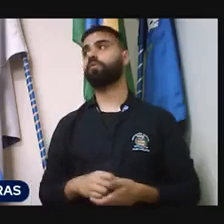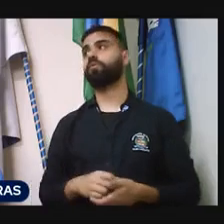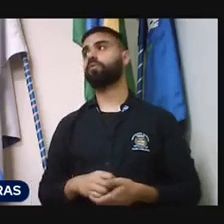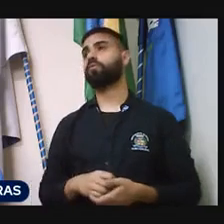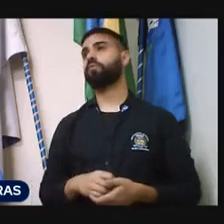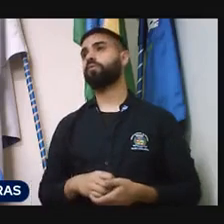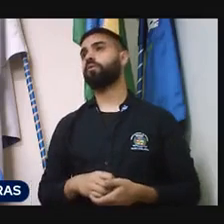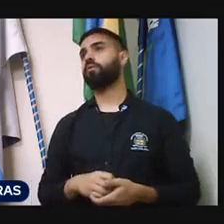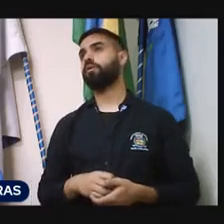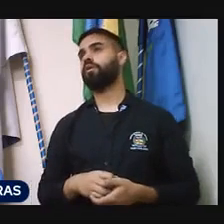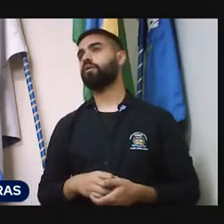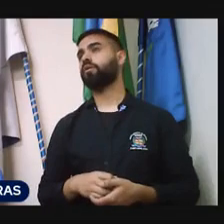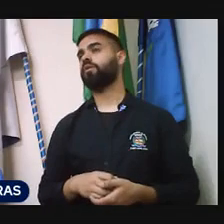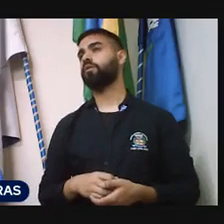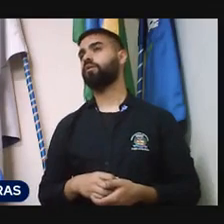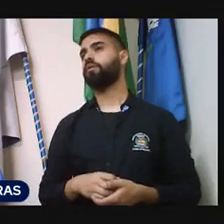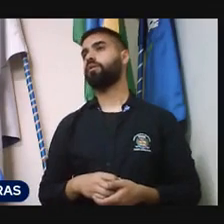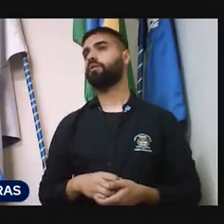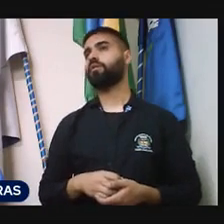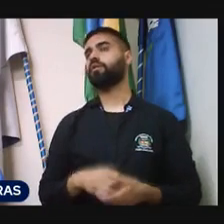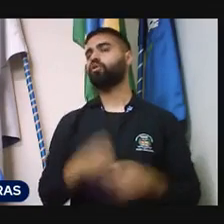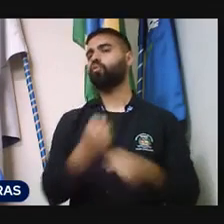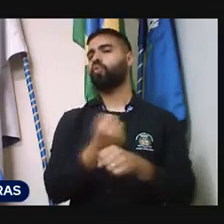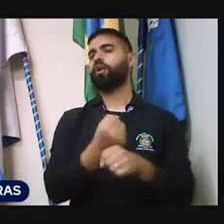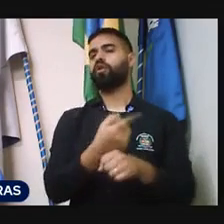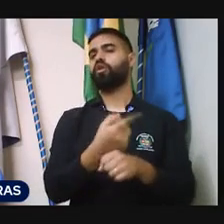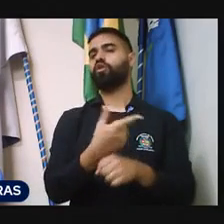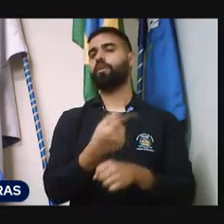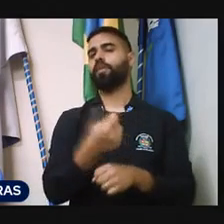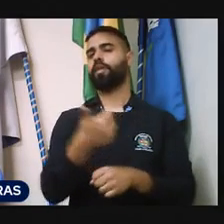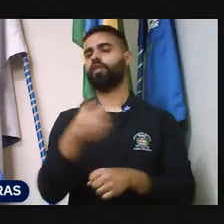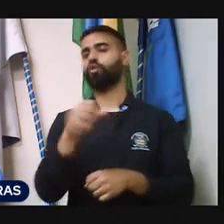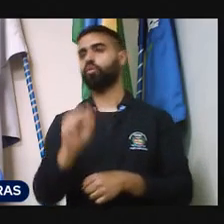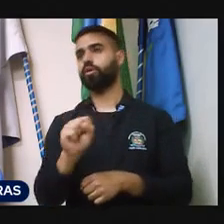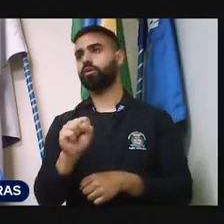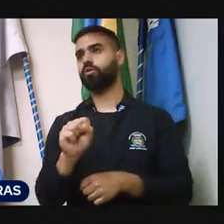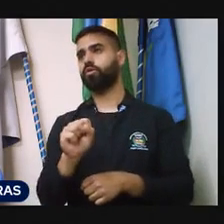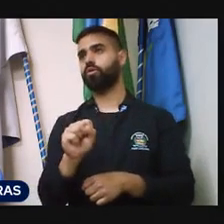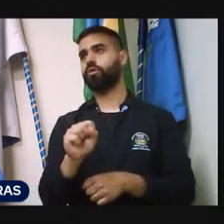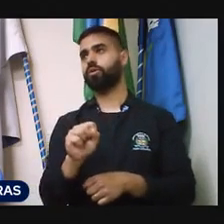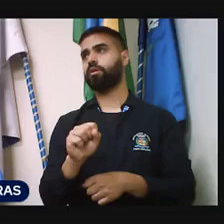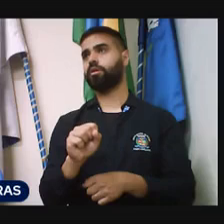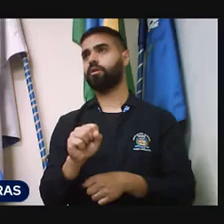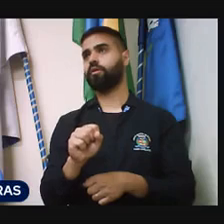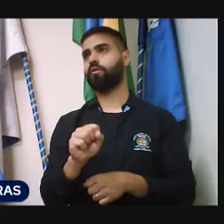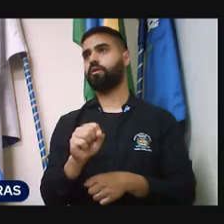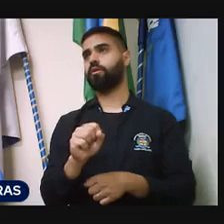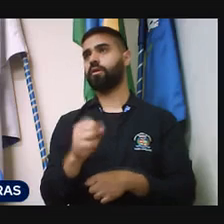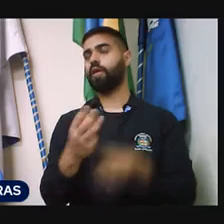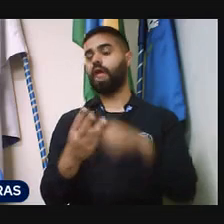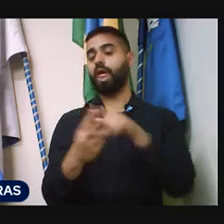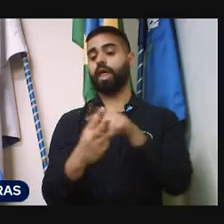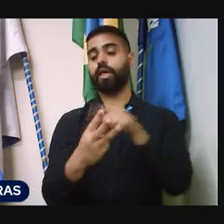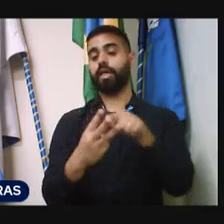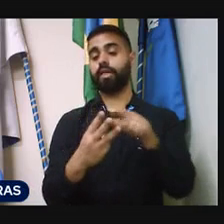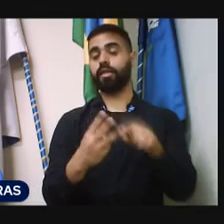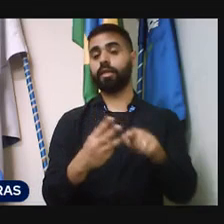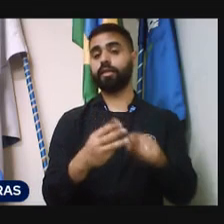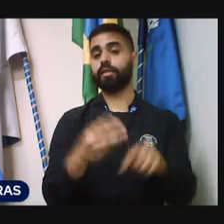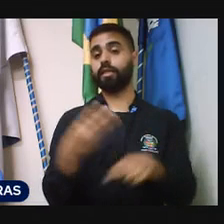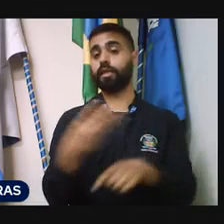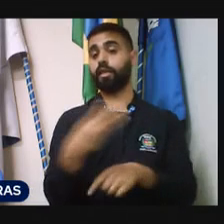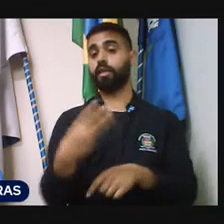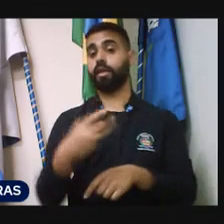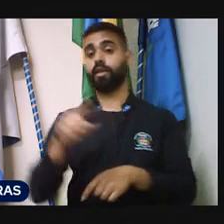mas quando Wilson Oi no início de 2018 um regulasse de três parcelas de 33100